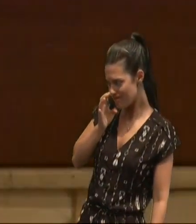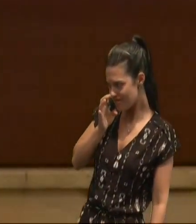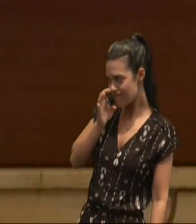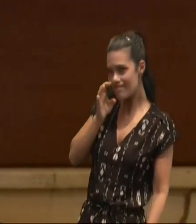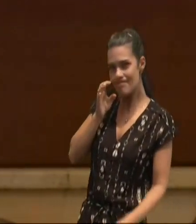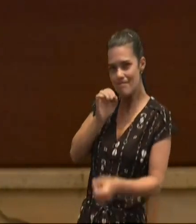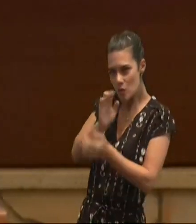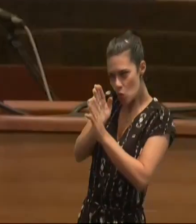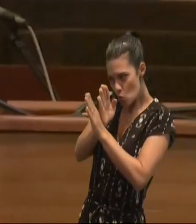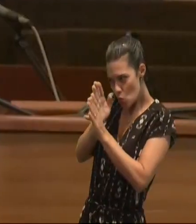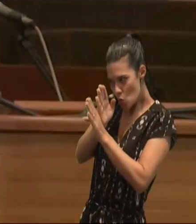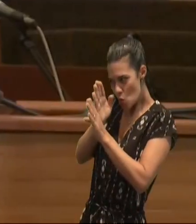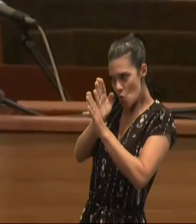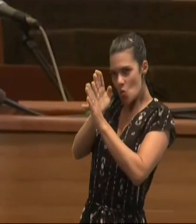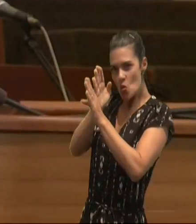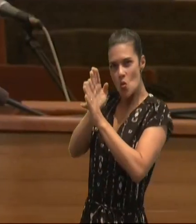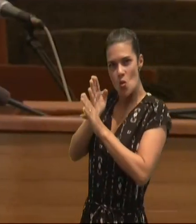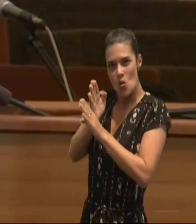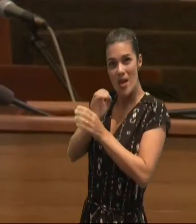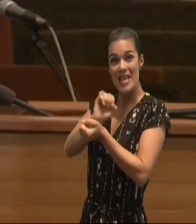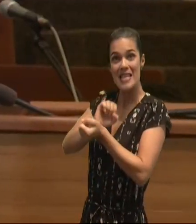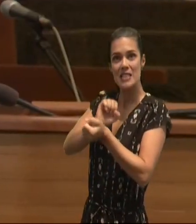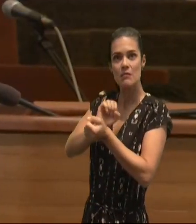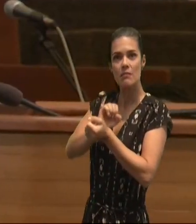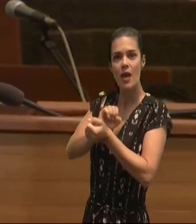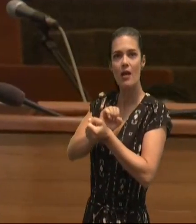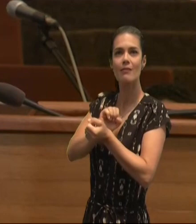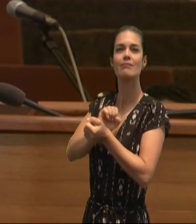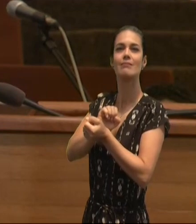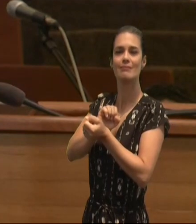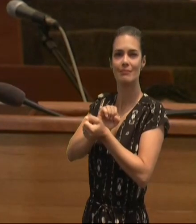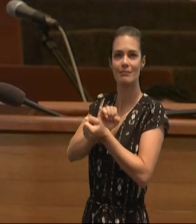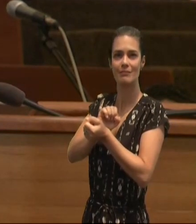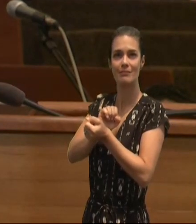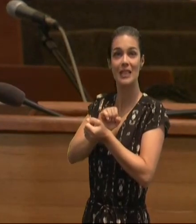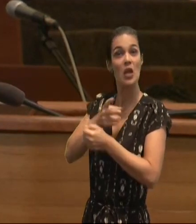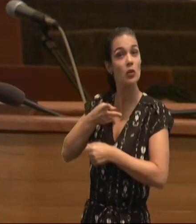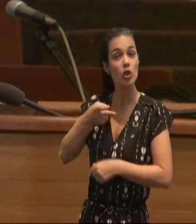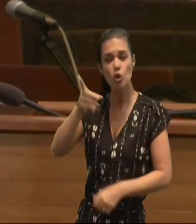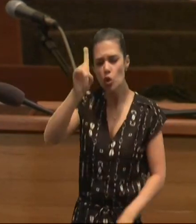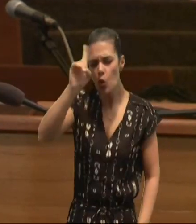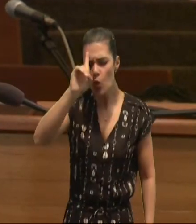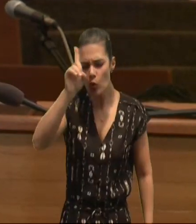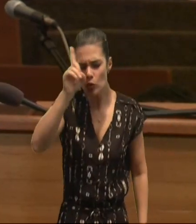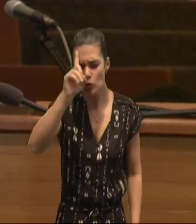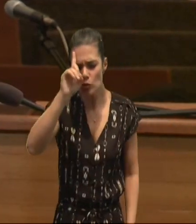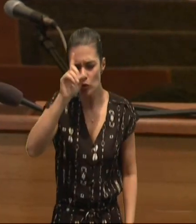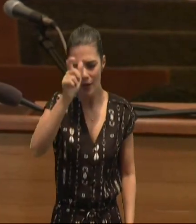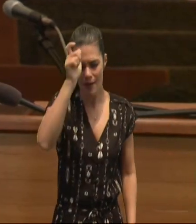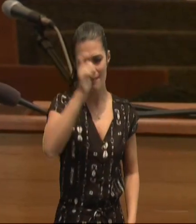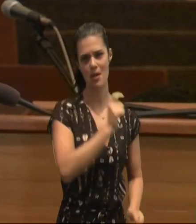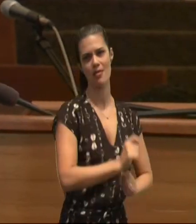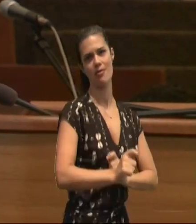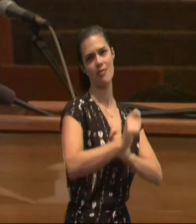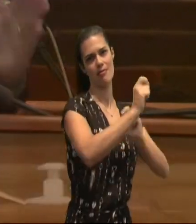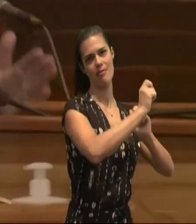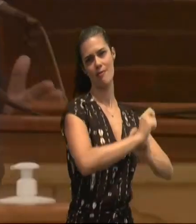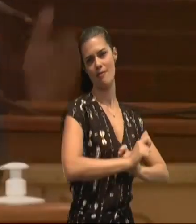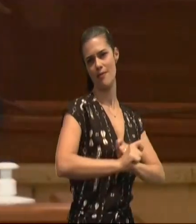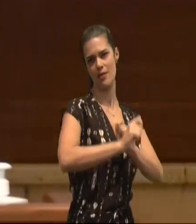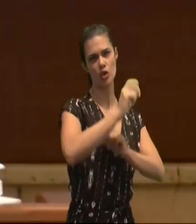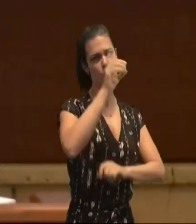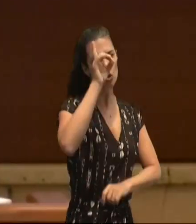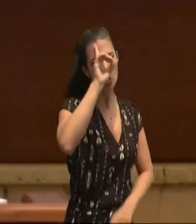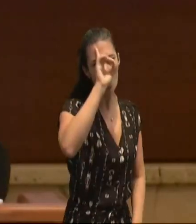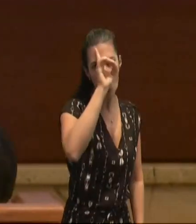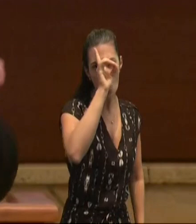cabeça e ele estará no calcanhar. Ou seja, nós sempre estaremos sofrendo a ação do inimigo sobre nós. Por isso, irmão, não temas,